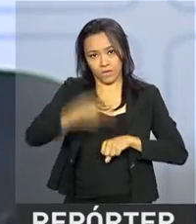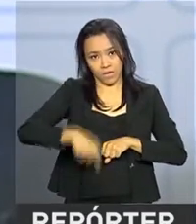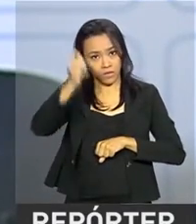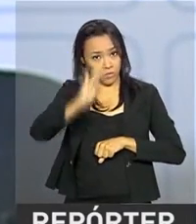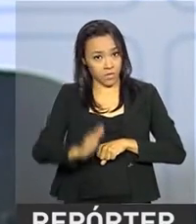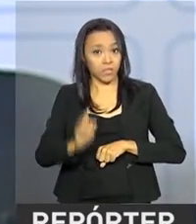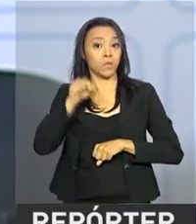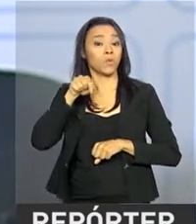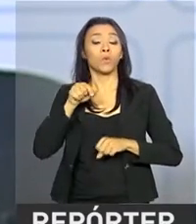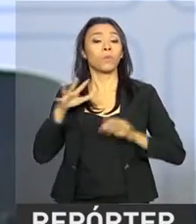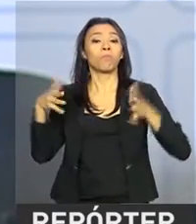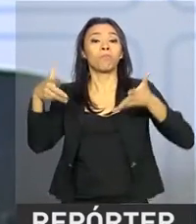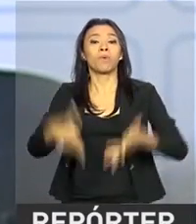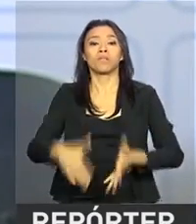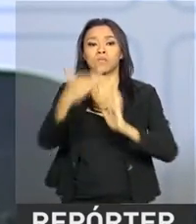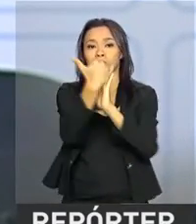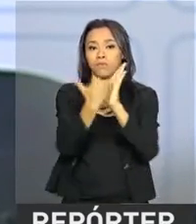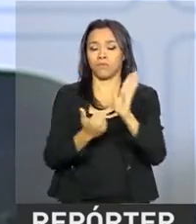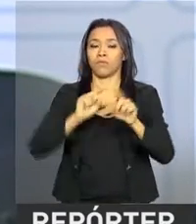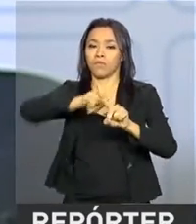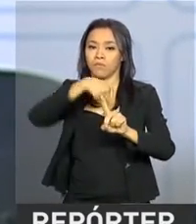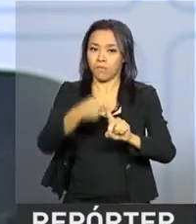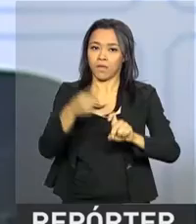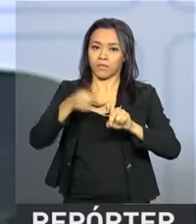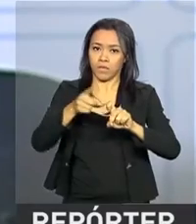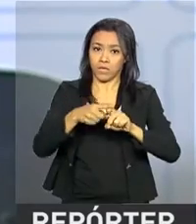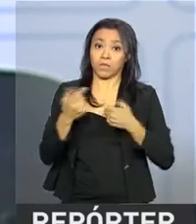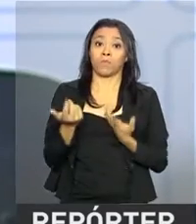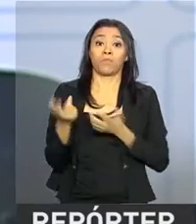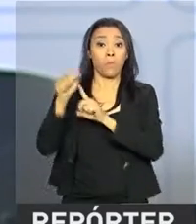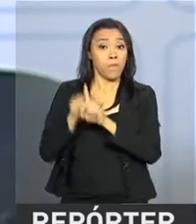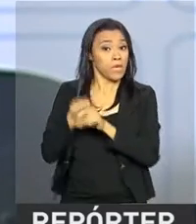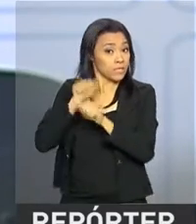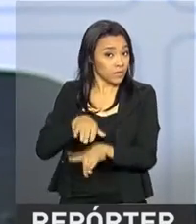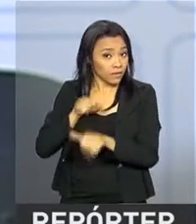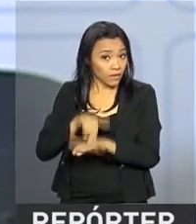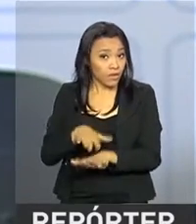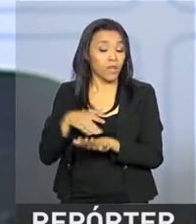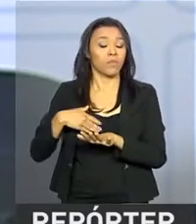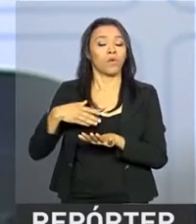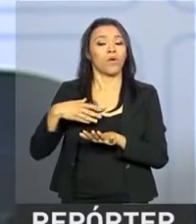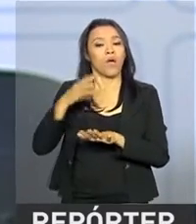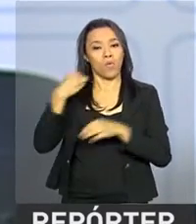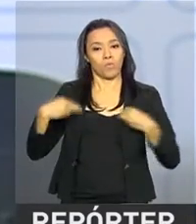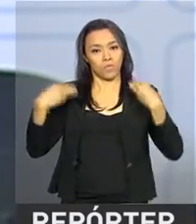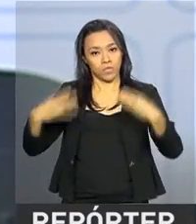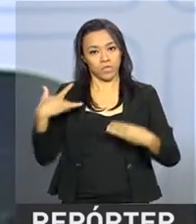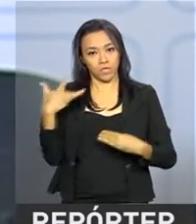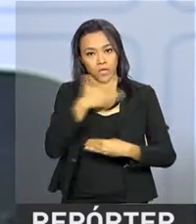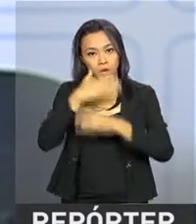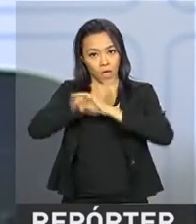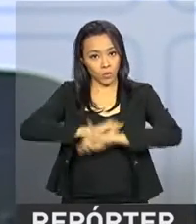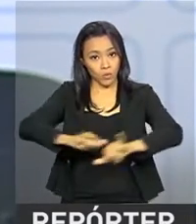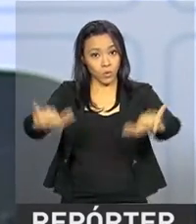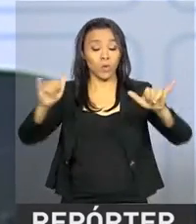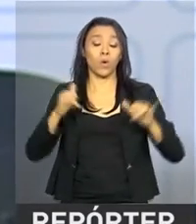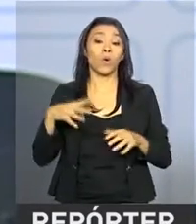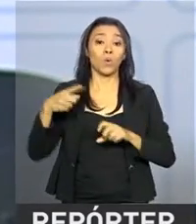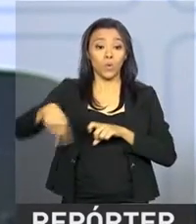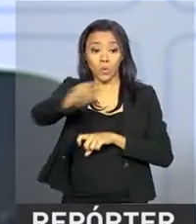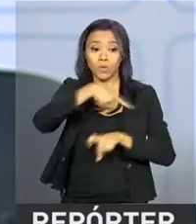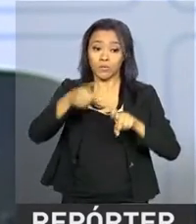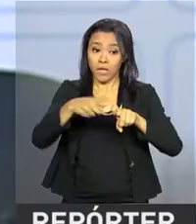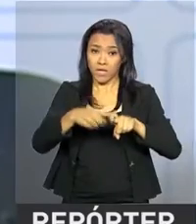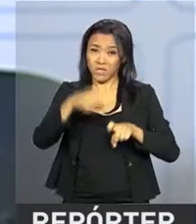médicos e em setembro o ministério da saúde anunciou que os médicos cooperados que completam três anos de